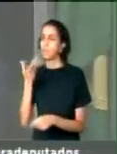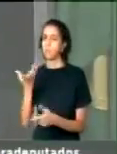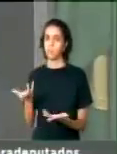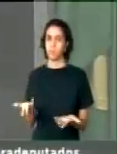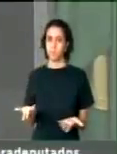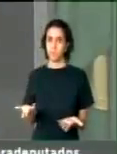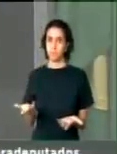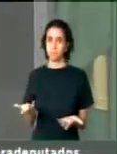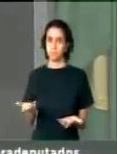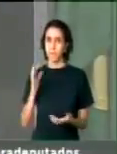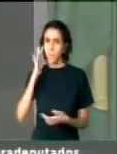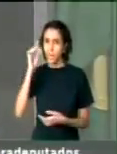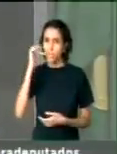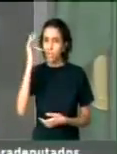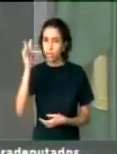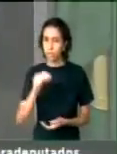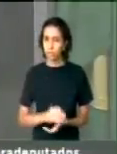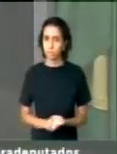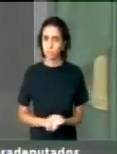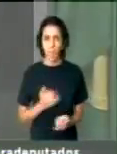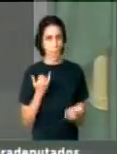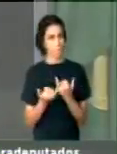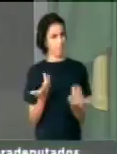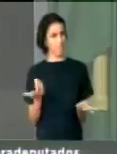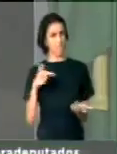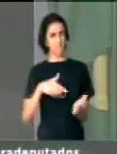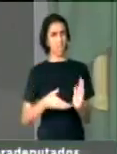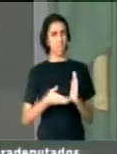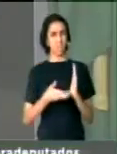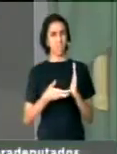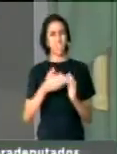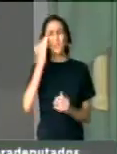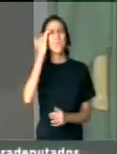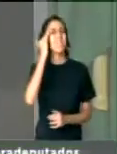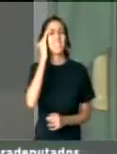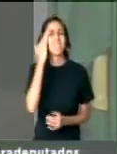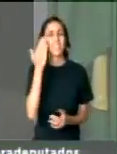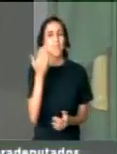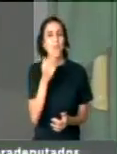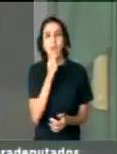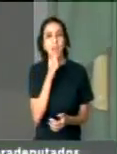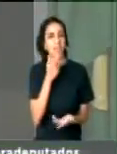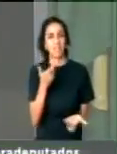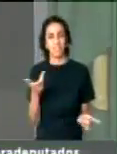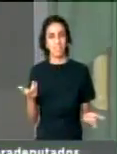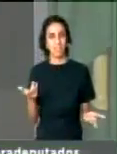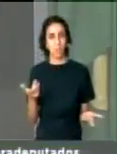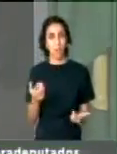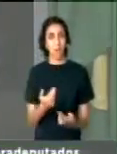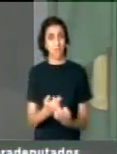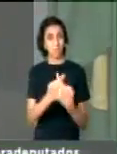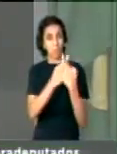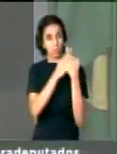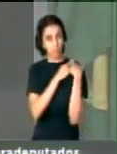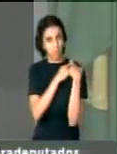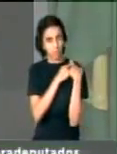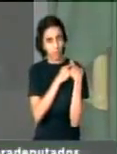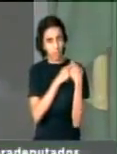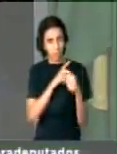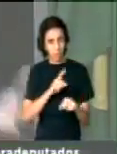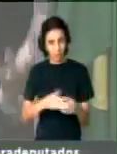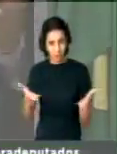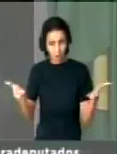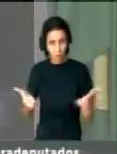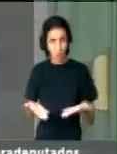E parece que esse plenário, parece que esta casa não tomou consciência da responsabilidade do momento que